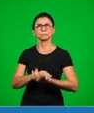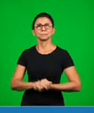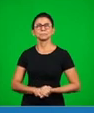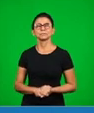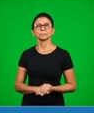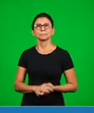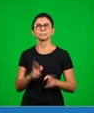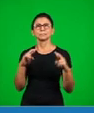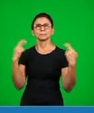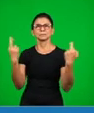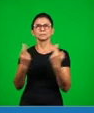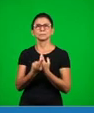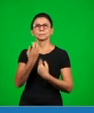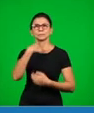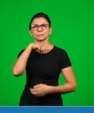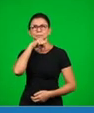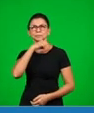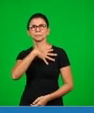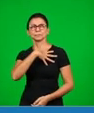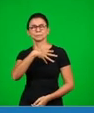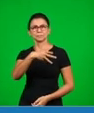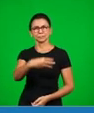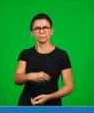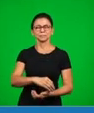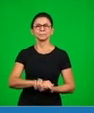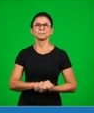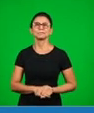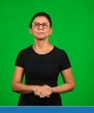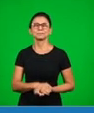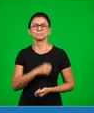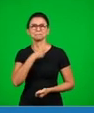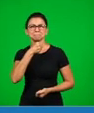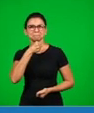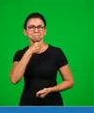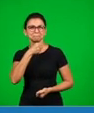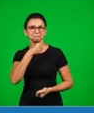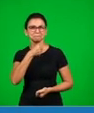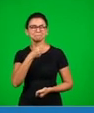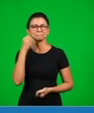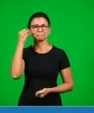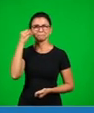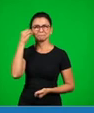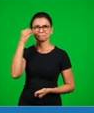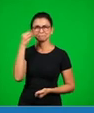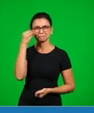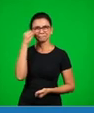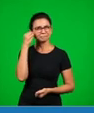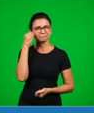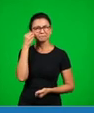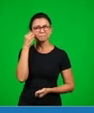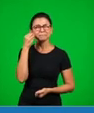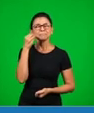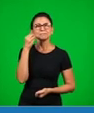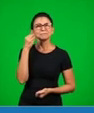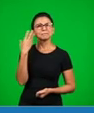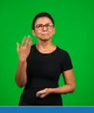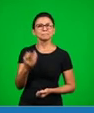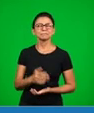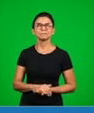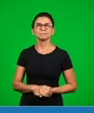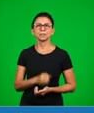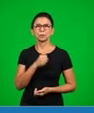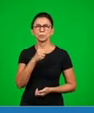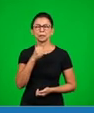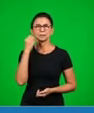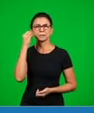aqui, está os depoimentos, as crianças reunidas. Não dá para ler aqui. A convivência, os depoimentos de